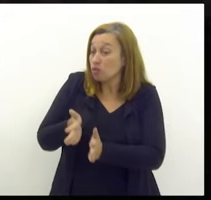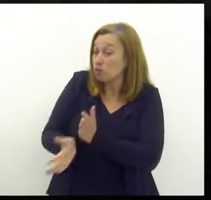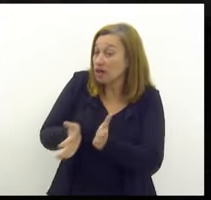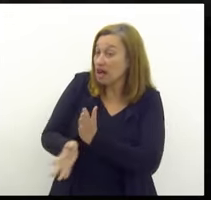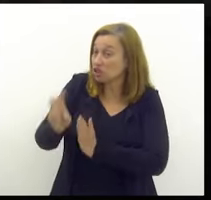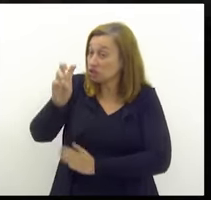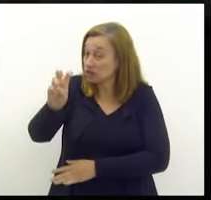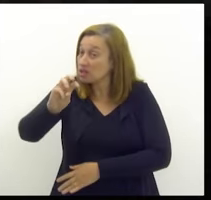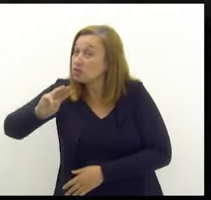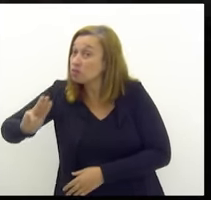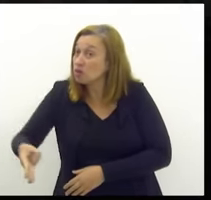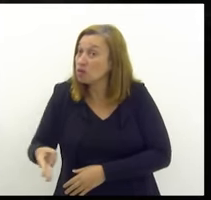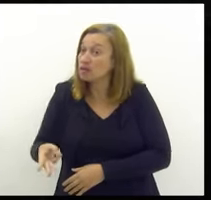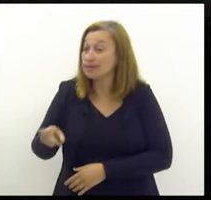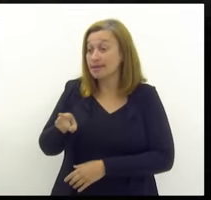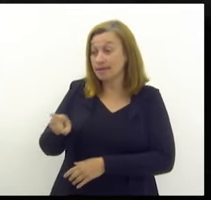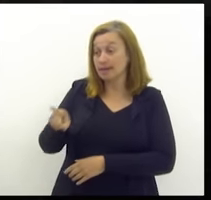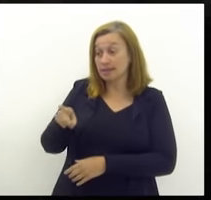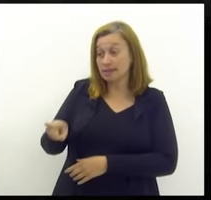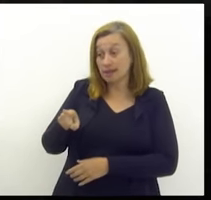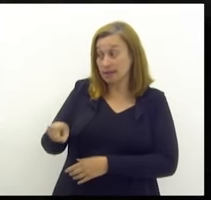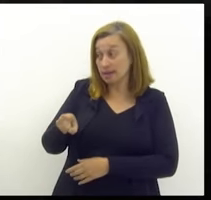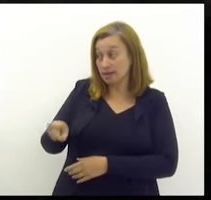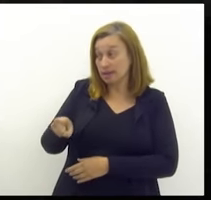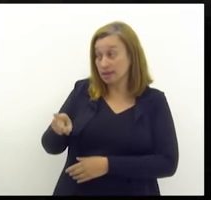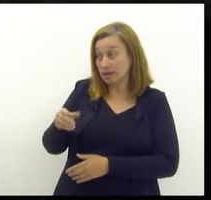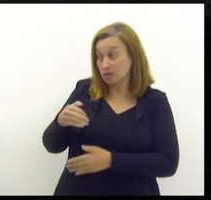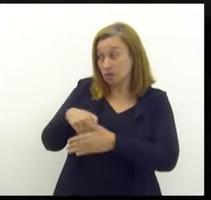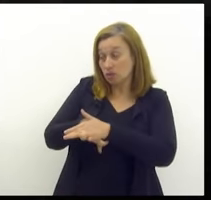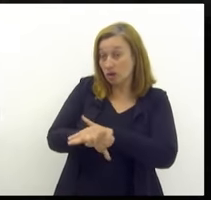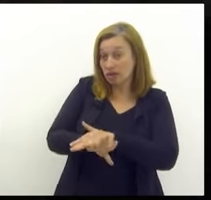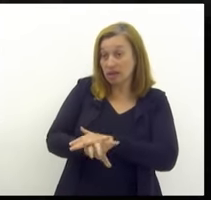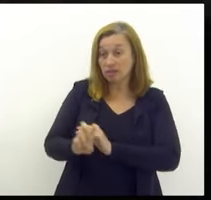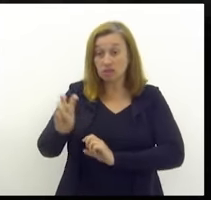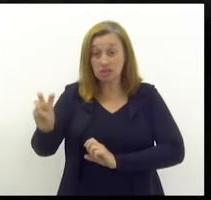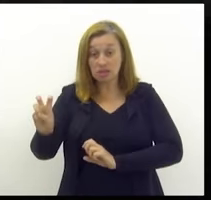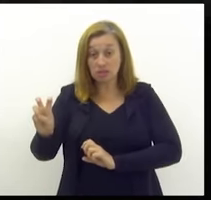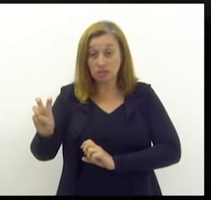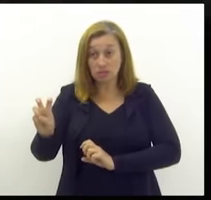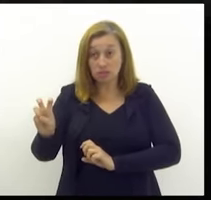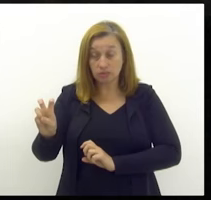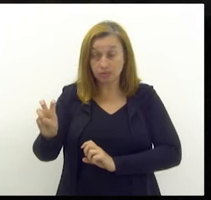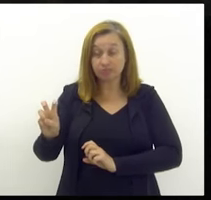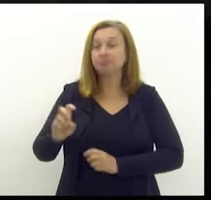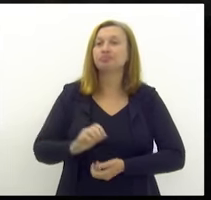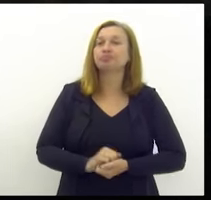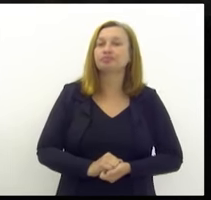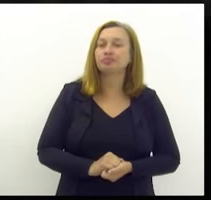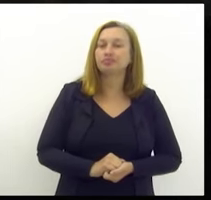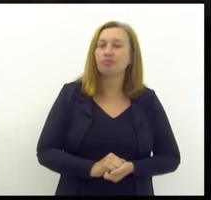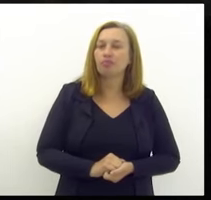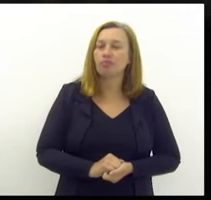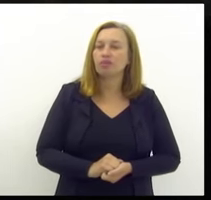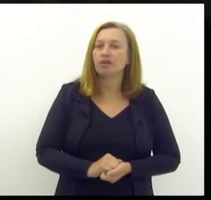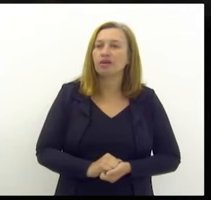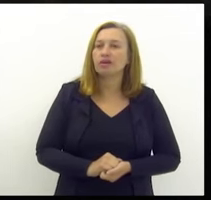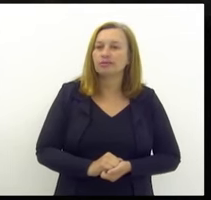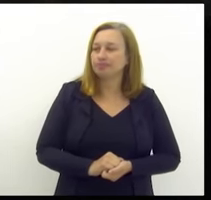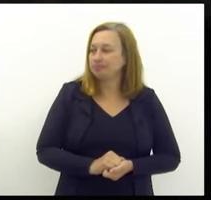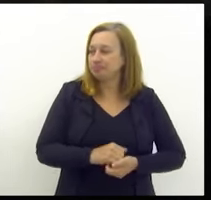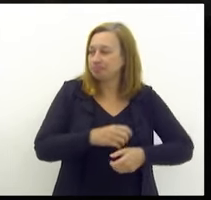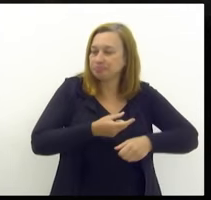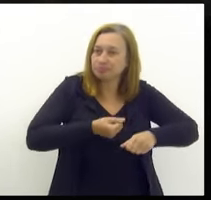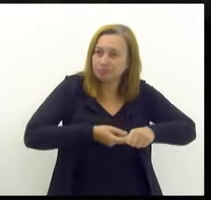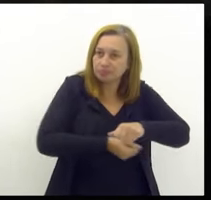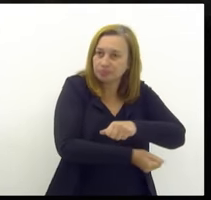esses saldos é que serão remanejados e aplicados no no na origem do fundo em